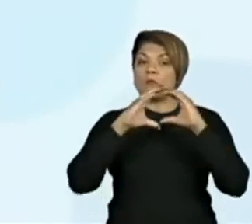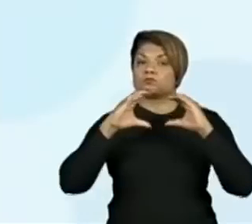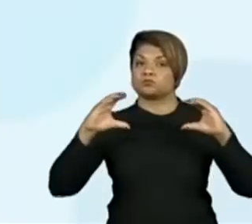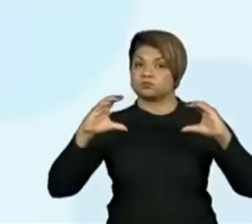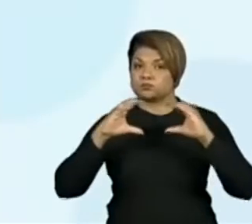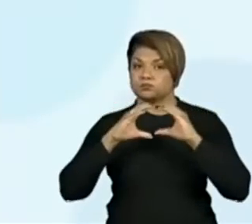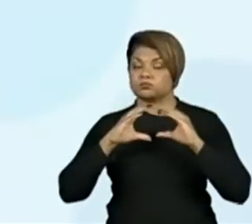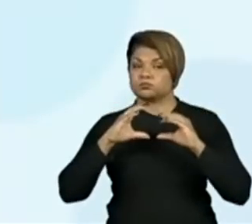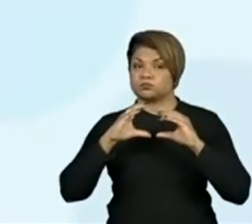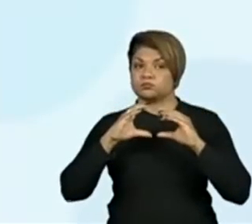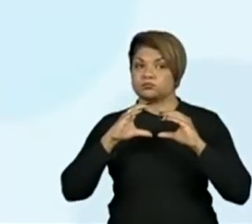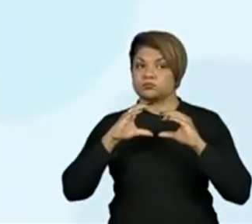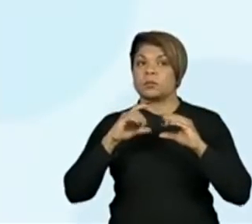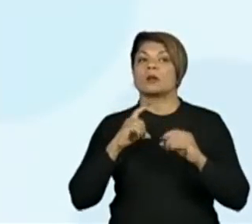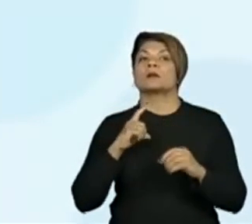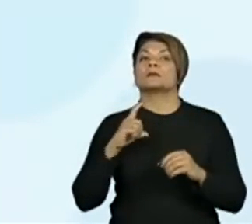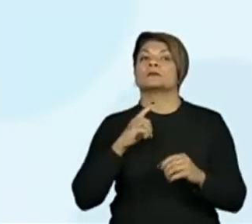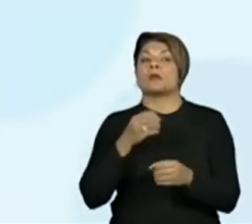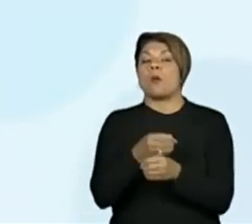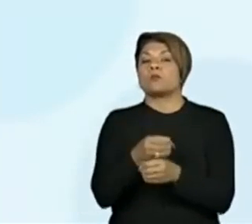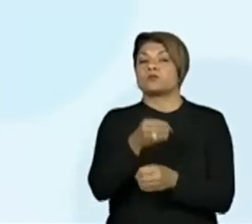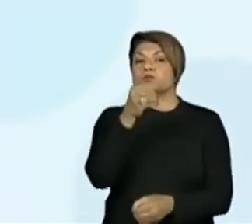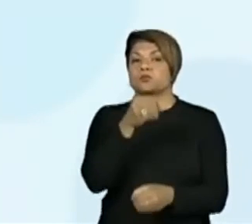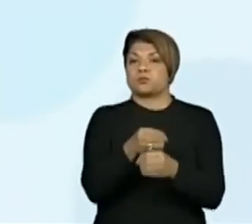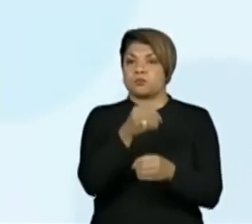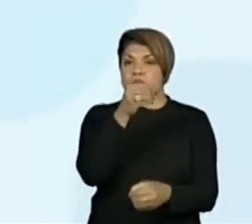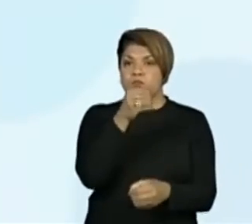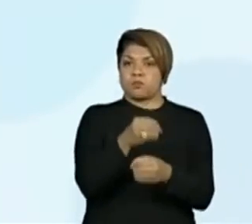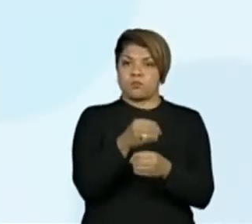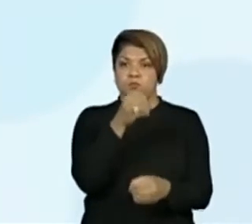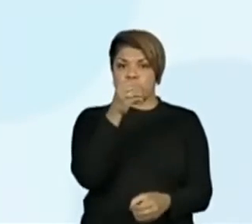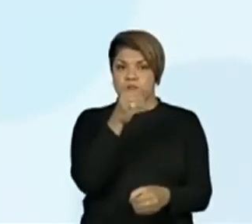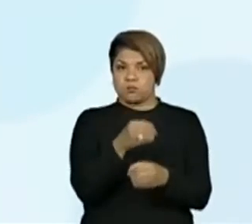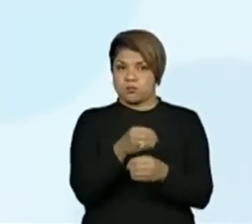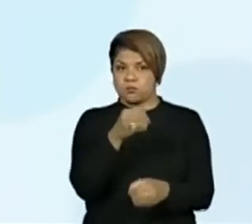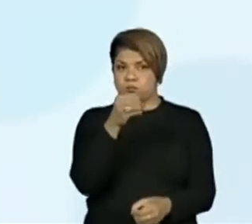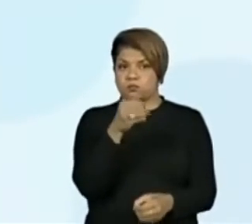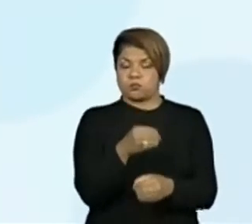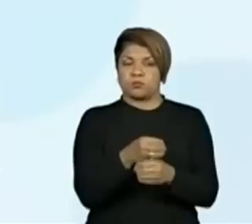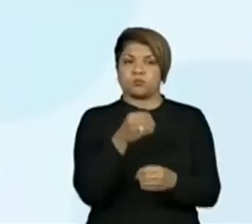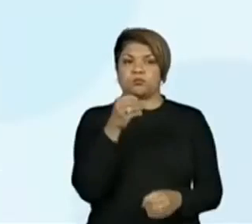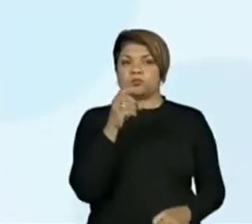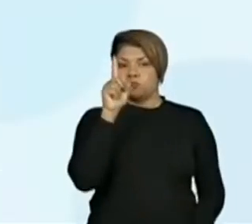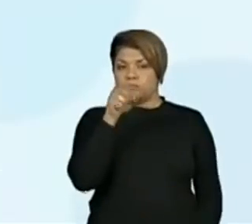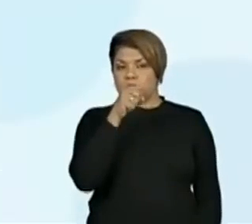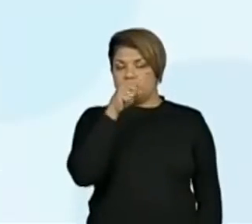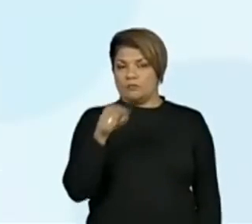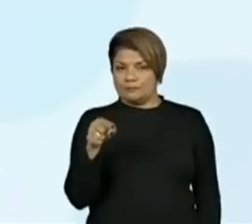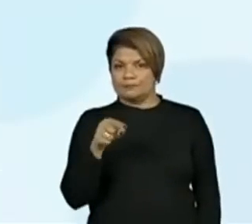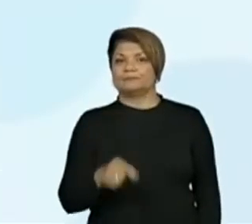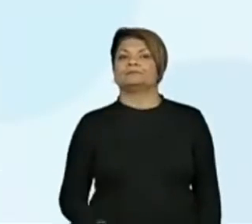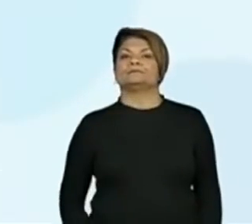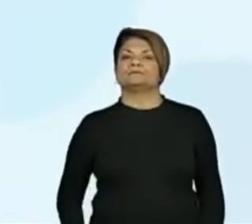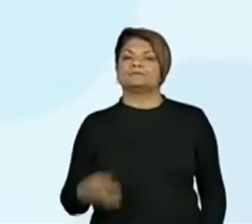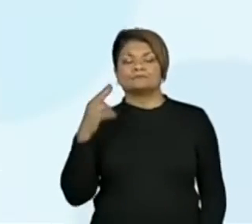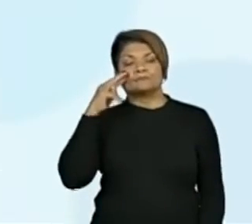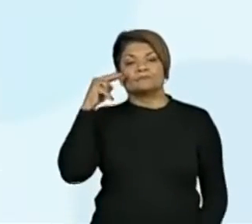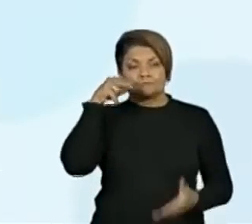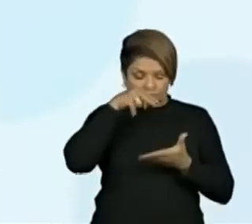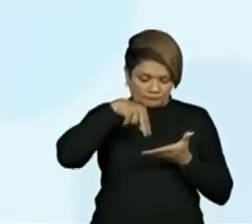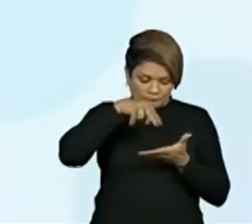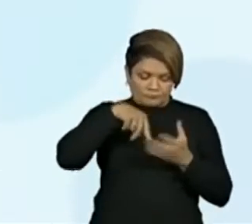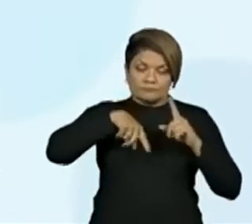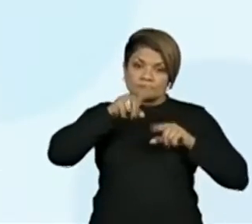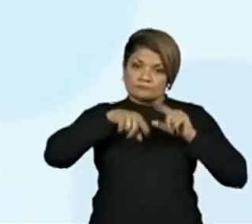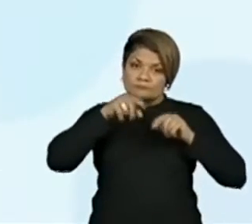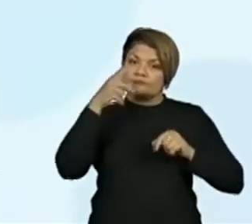têm formato de cilindro e vamos marcá-los com um X. Então, olhem aí no material de vocês quais blocos